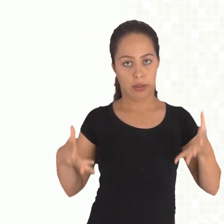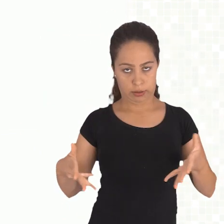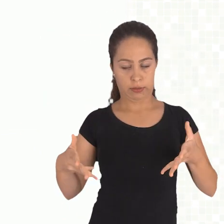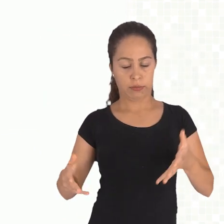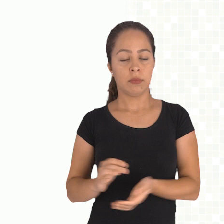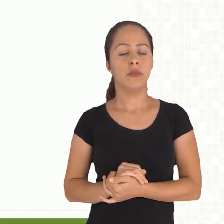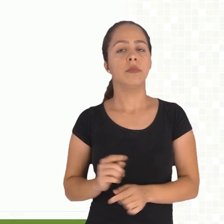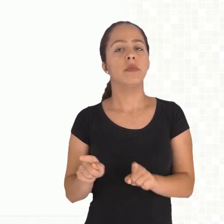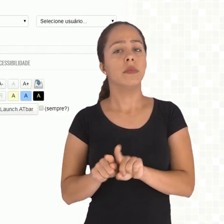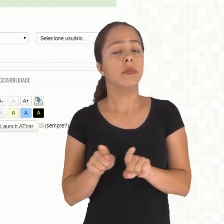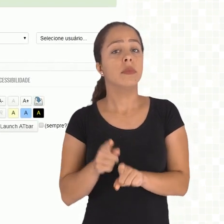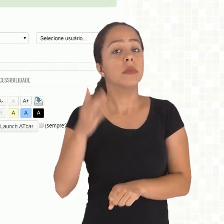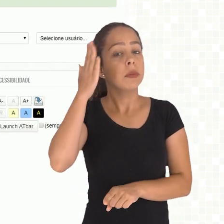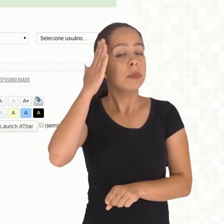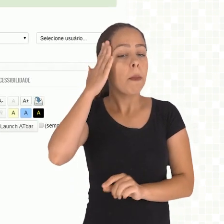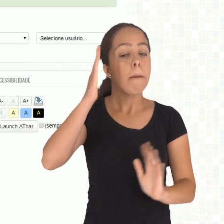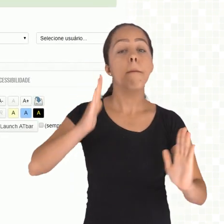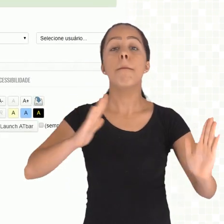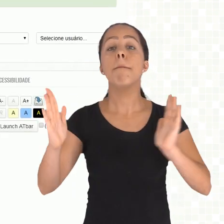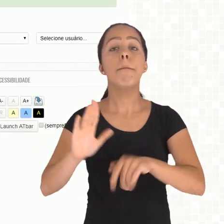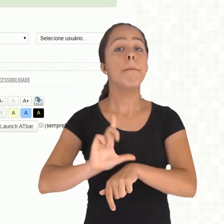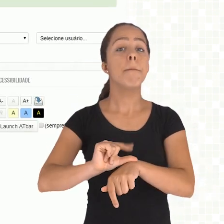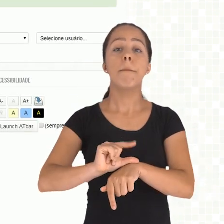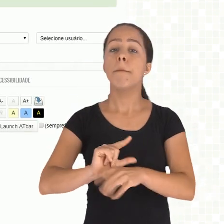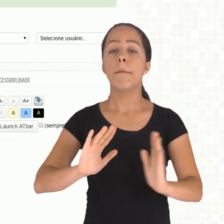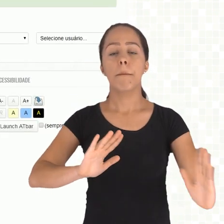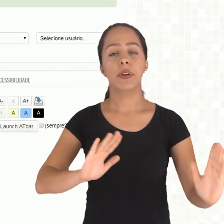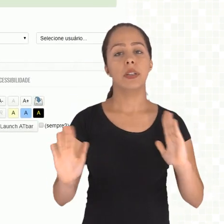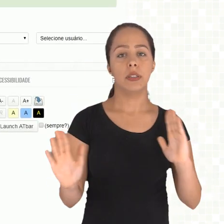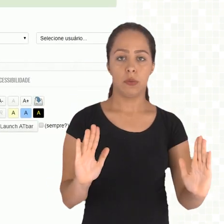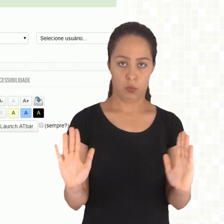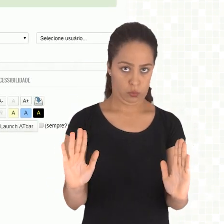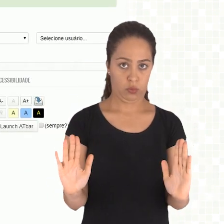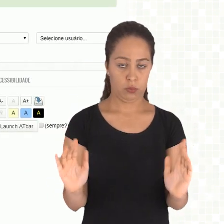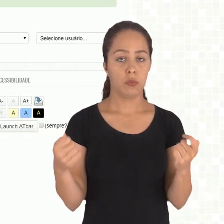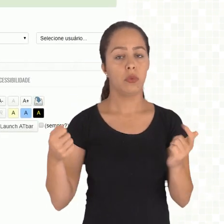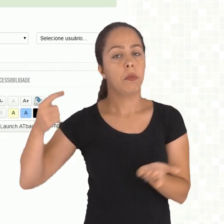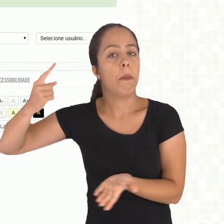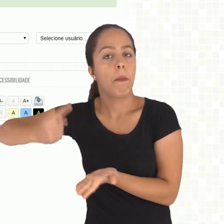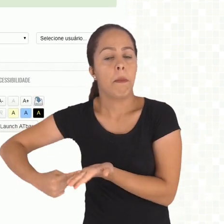nota do aluno para aquele item tá certo